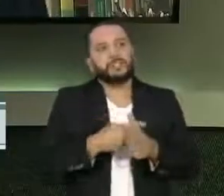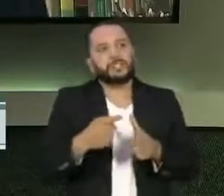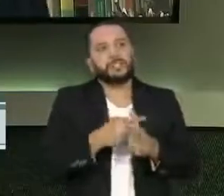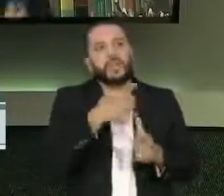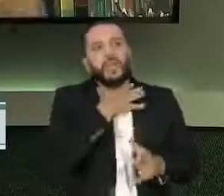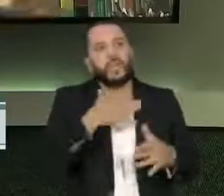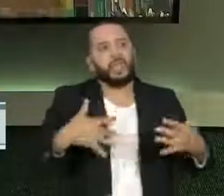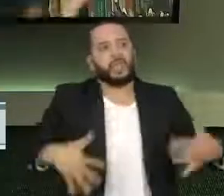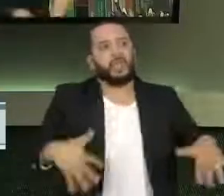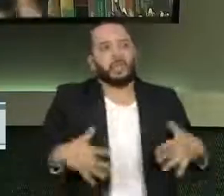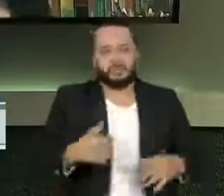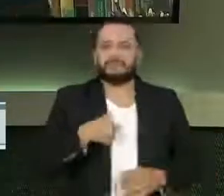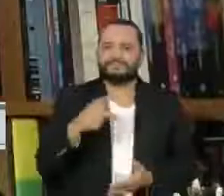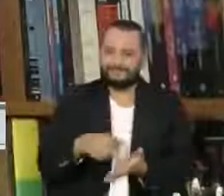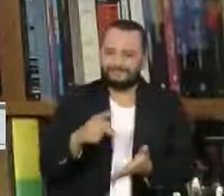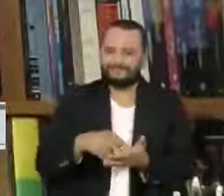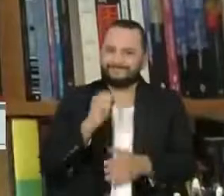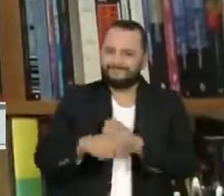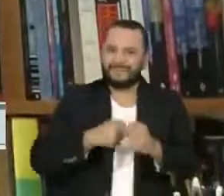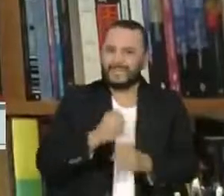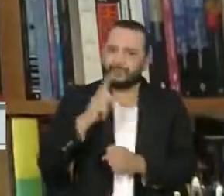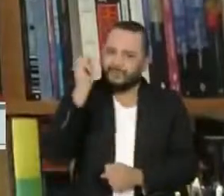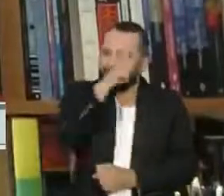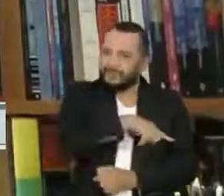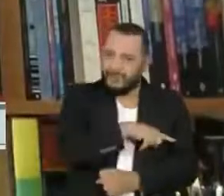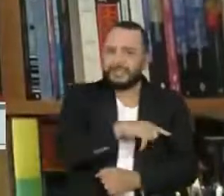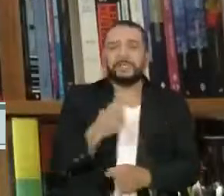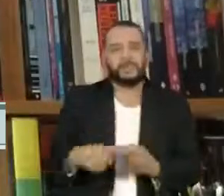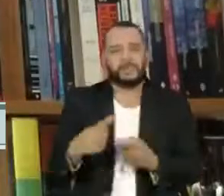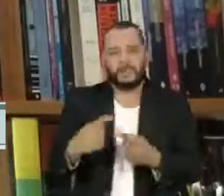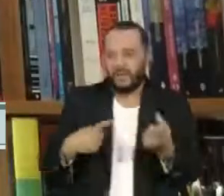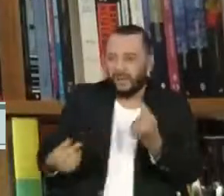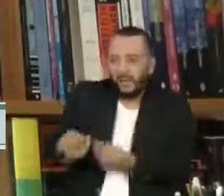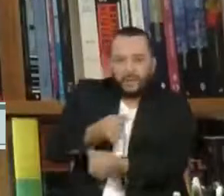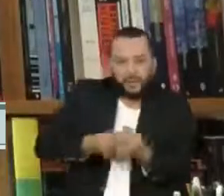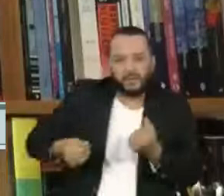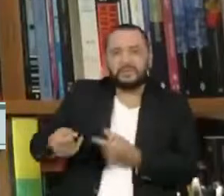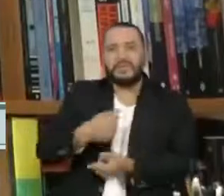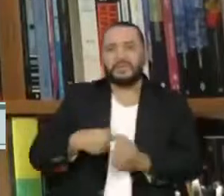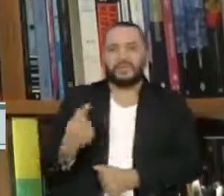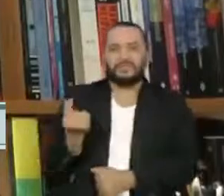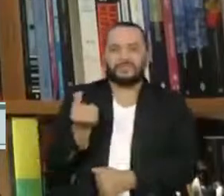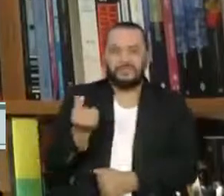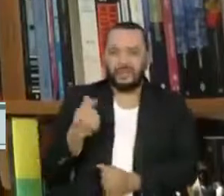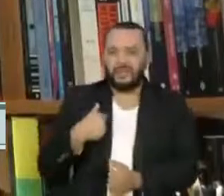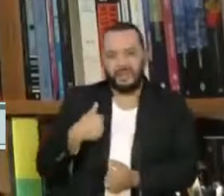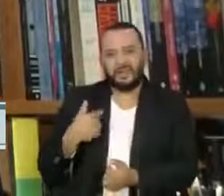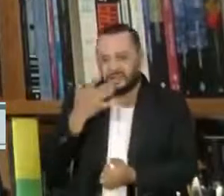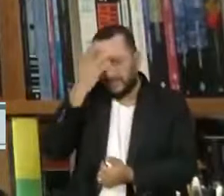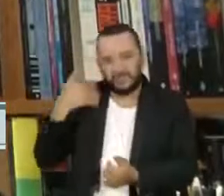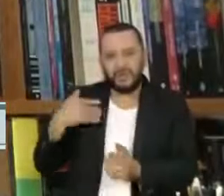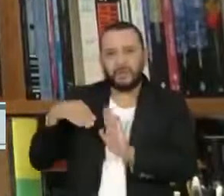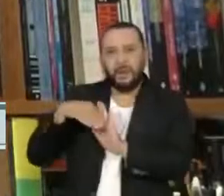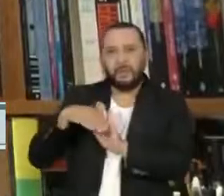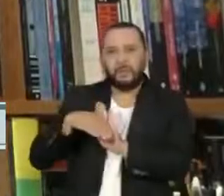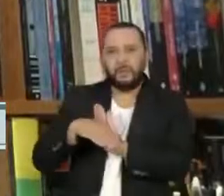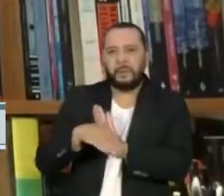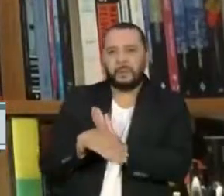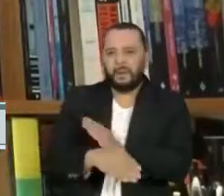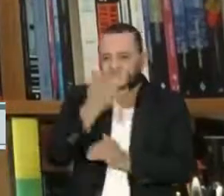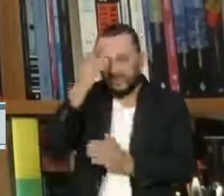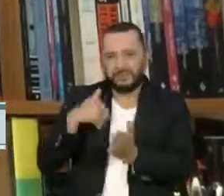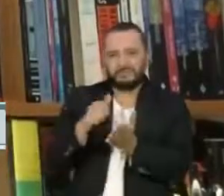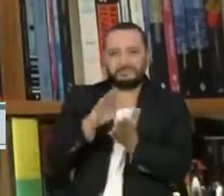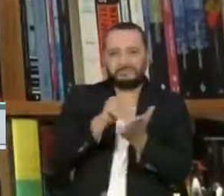nenhuma. Já é um ano complicado do ponto de vista econômico e financeiro. Muitas pessoas perderam o emprego, não estão